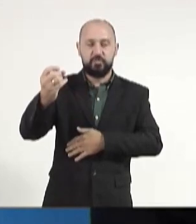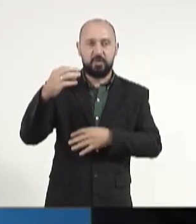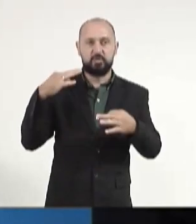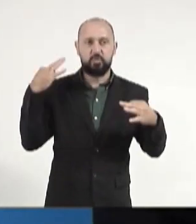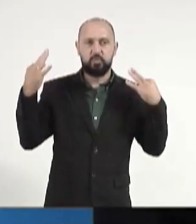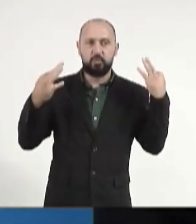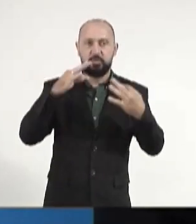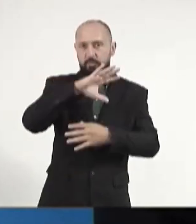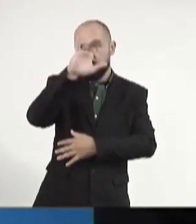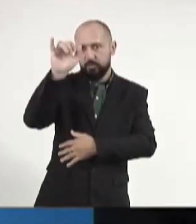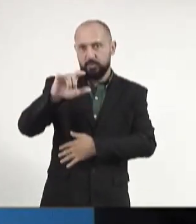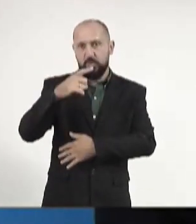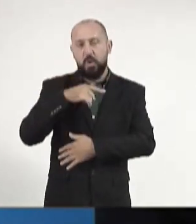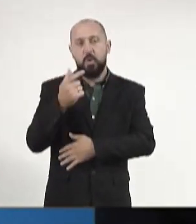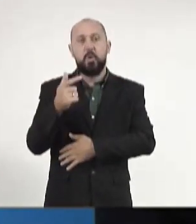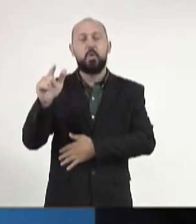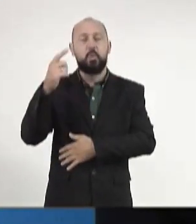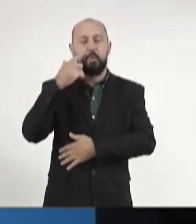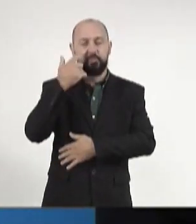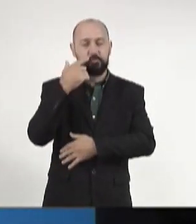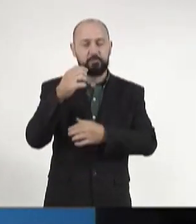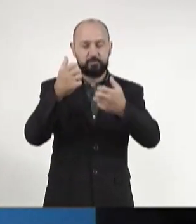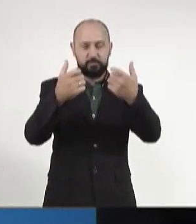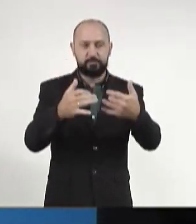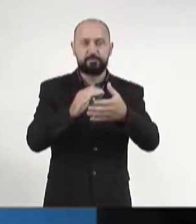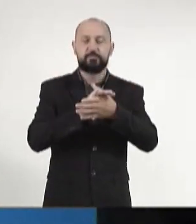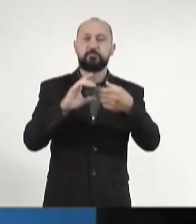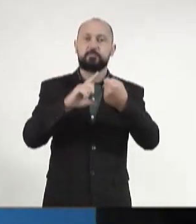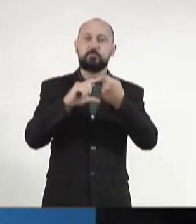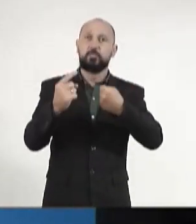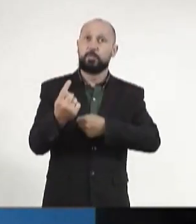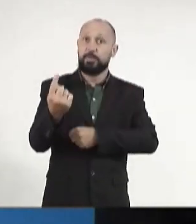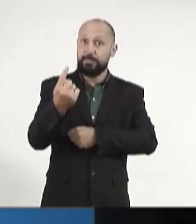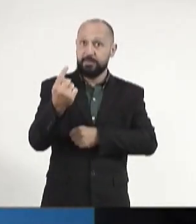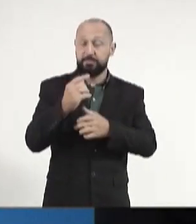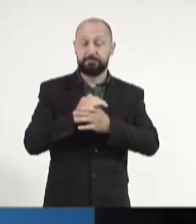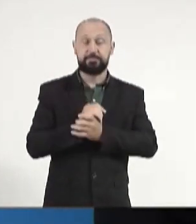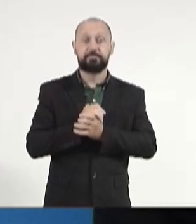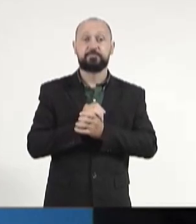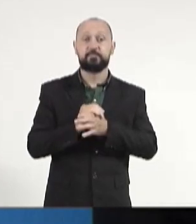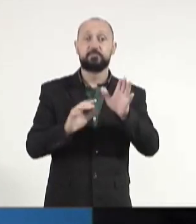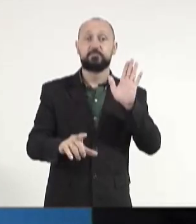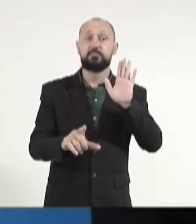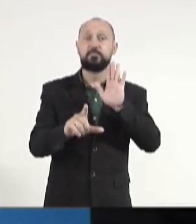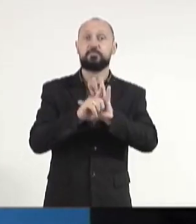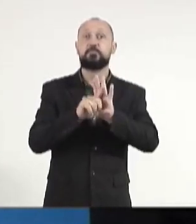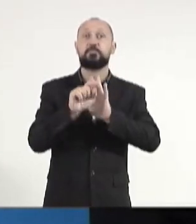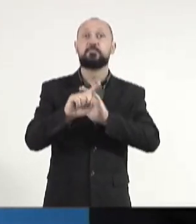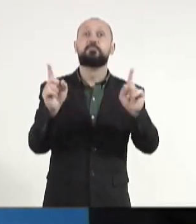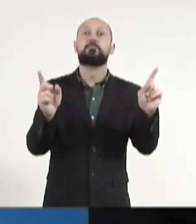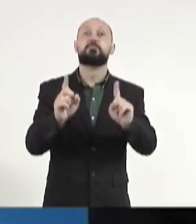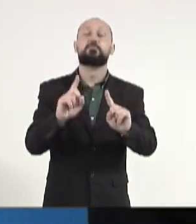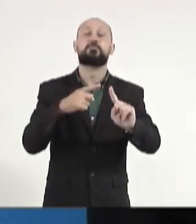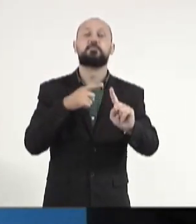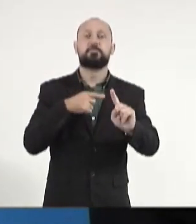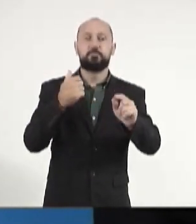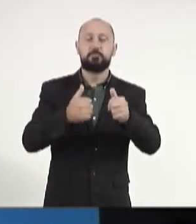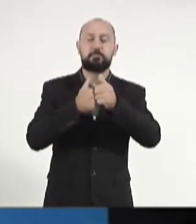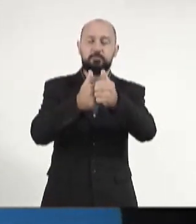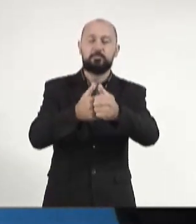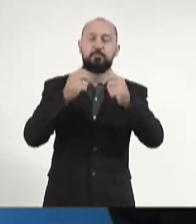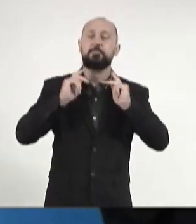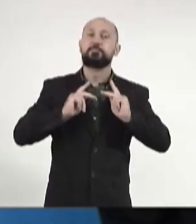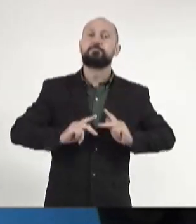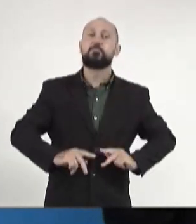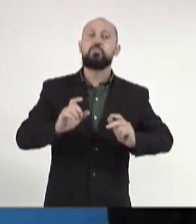turismo no estado de Mato Grosso do Sul e dá outras providências. Artigo 1º. Esta lei dispõe sobre a conduta